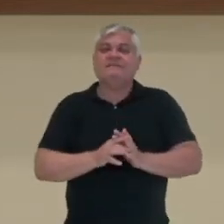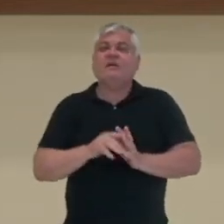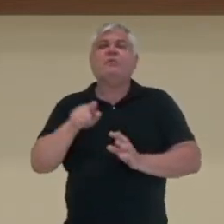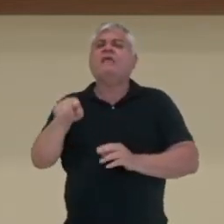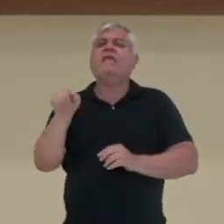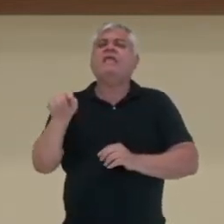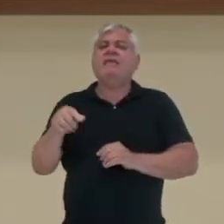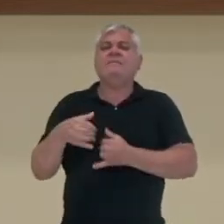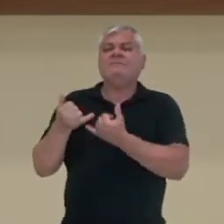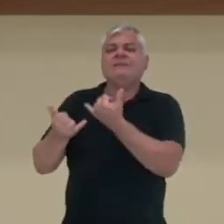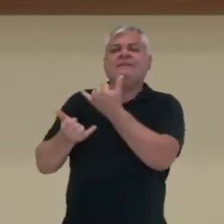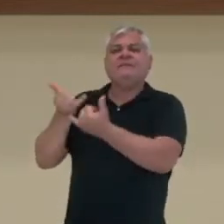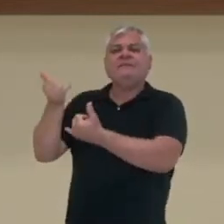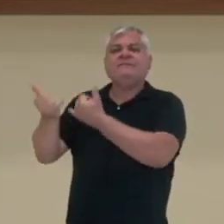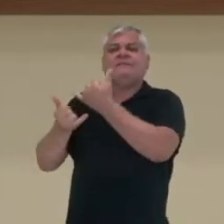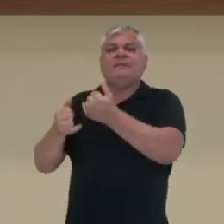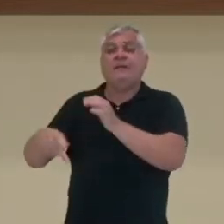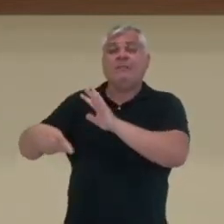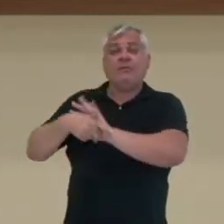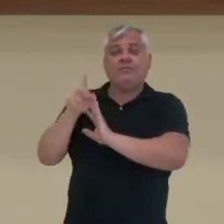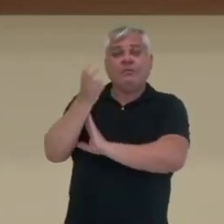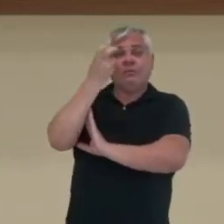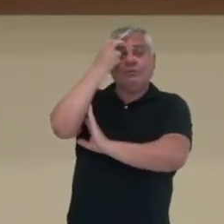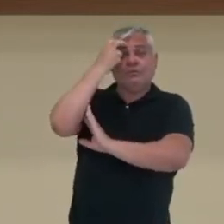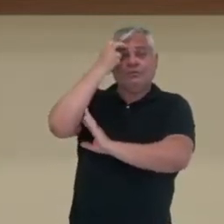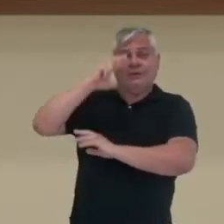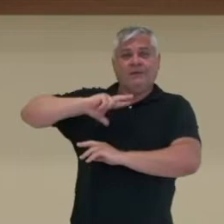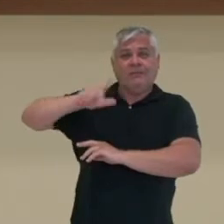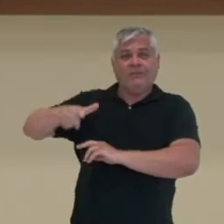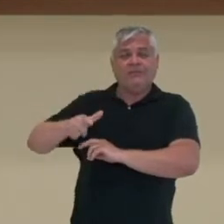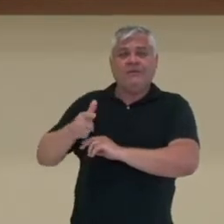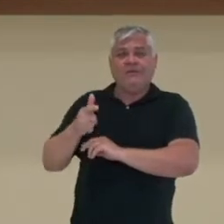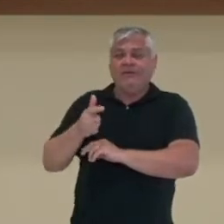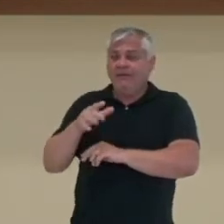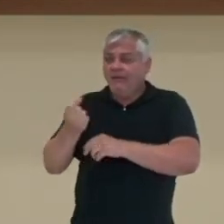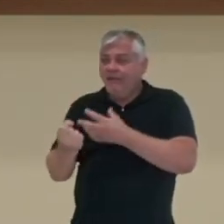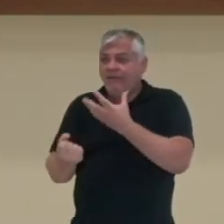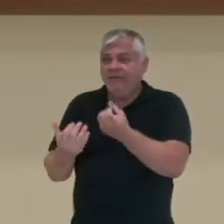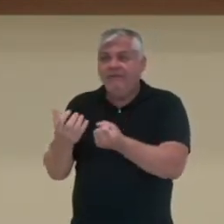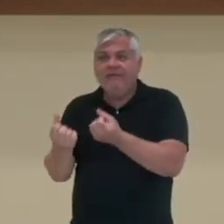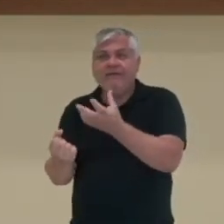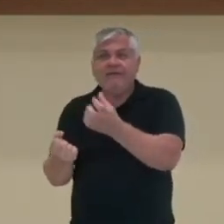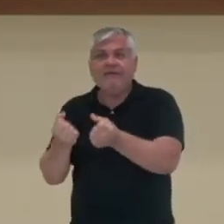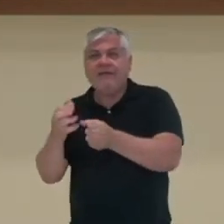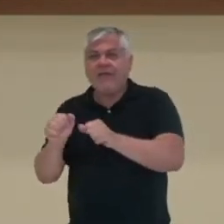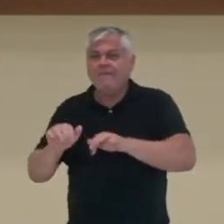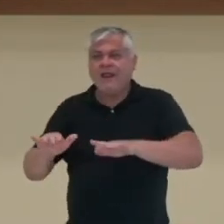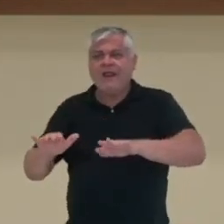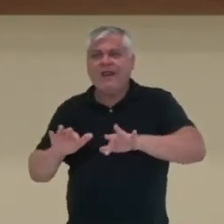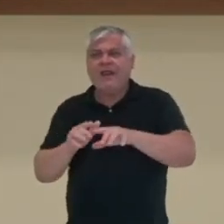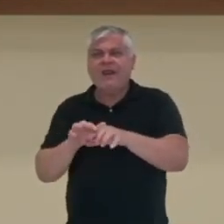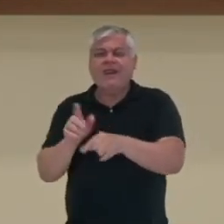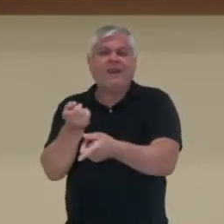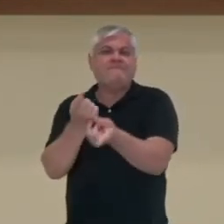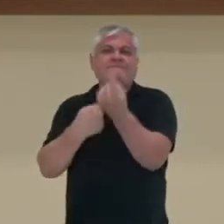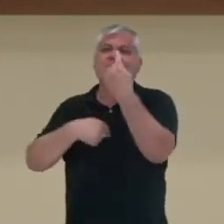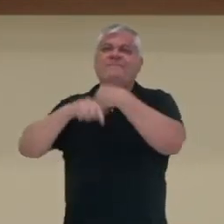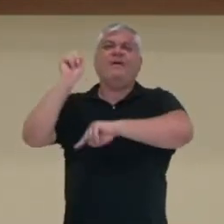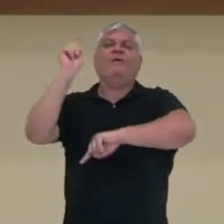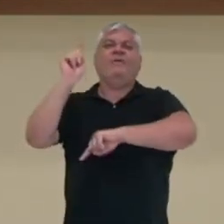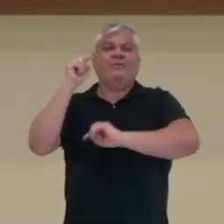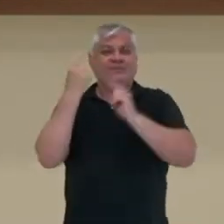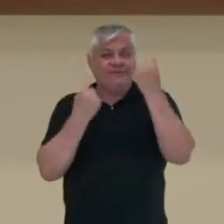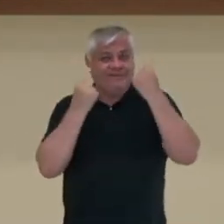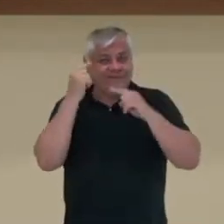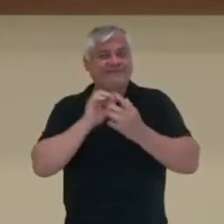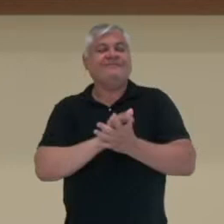através de brincadeiras, aos poucos foi ganhando esse peso que hoje é o carnaval. E o Brasil,